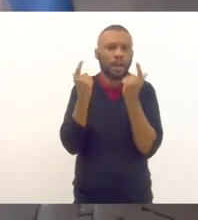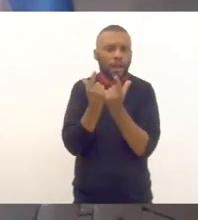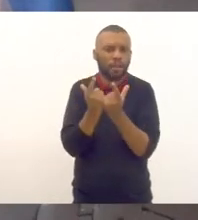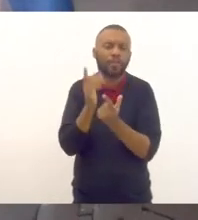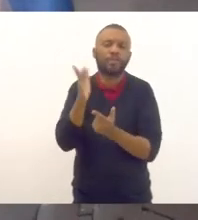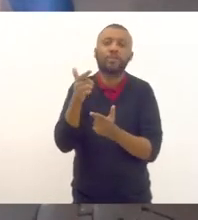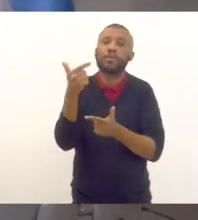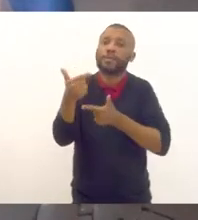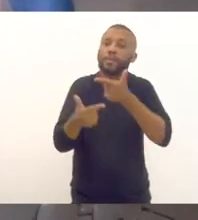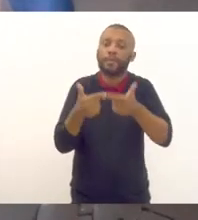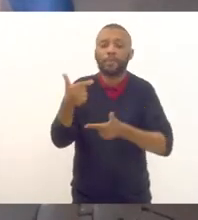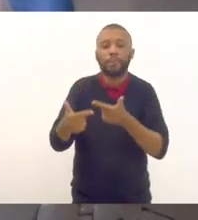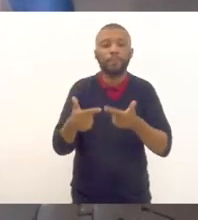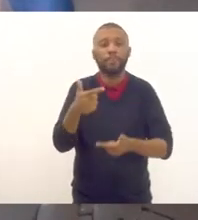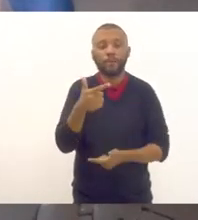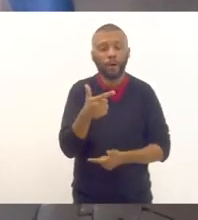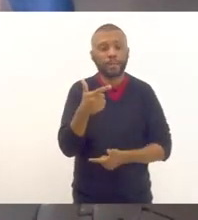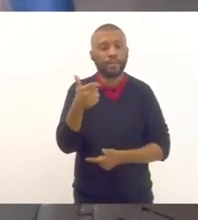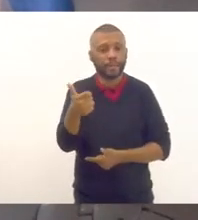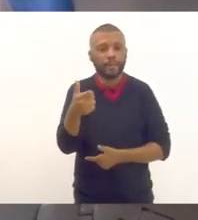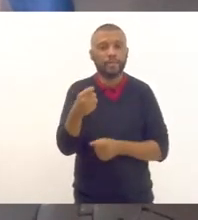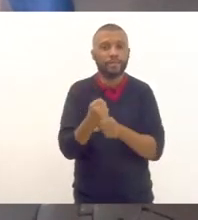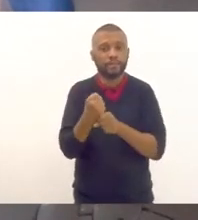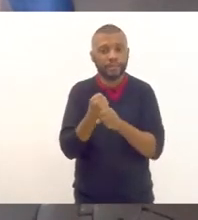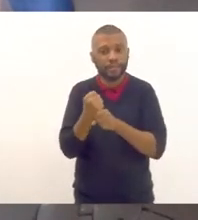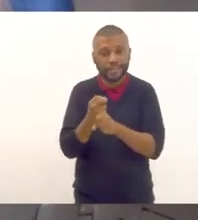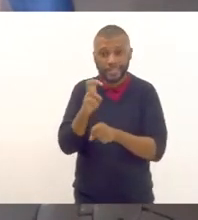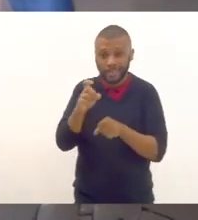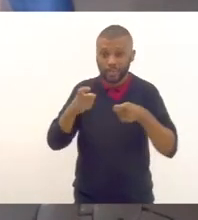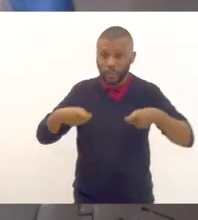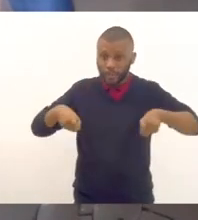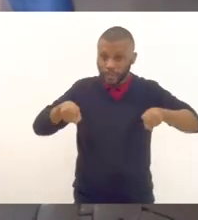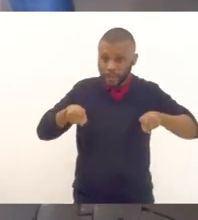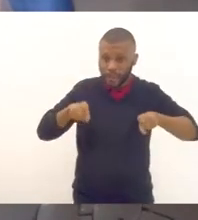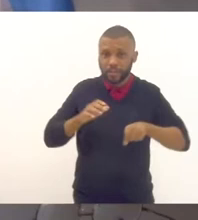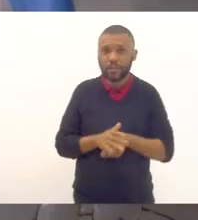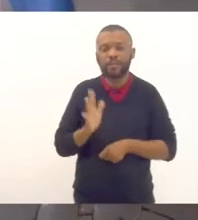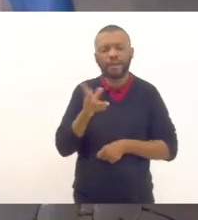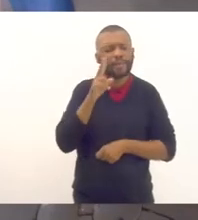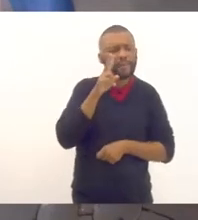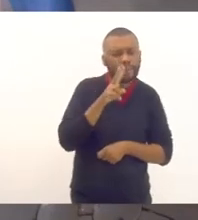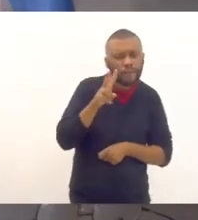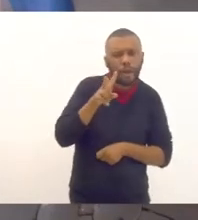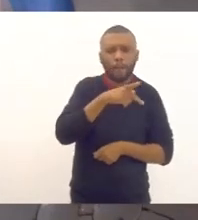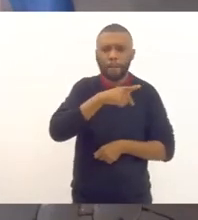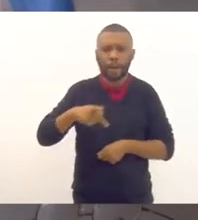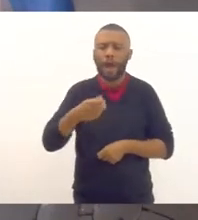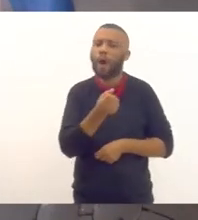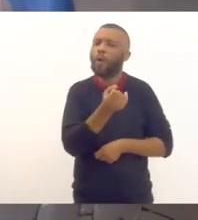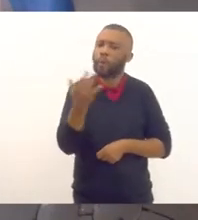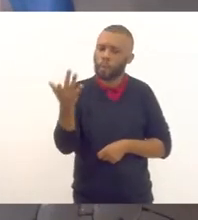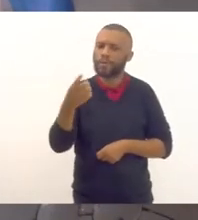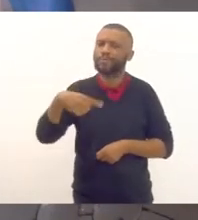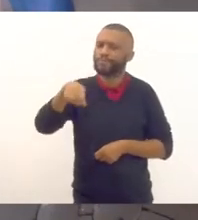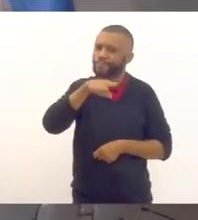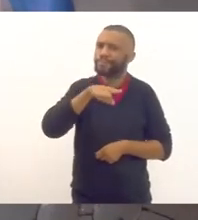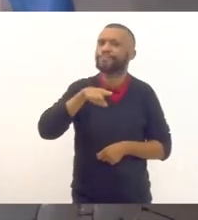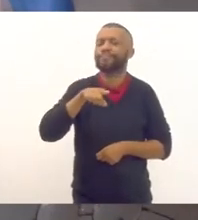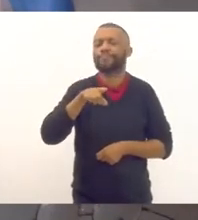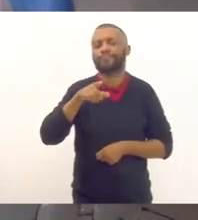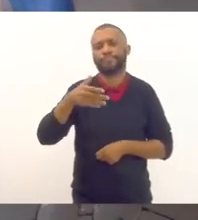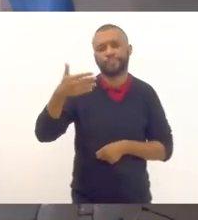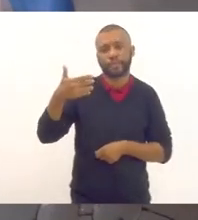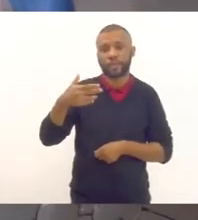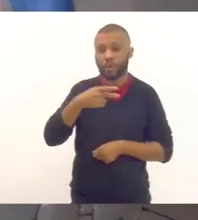há 21 anos. Eu estou no meu quinto mandato e já vi alguns presidentes passarem por aqui. O presidente